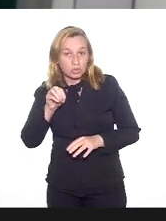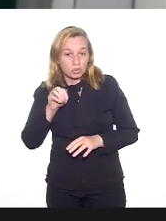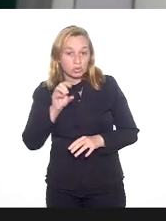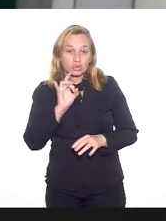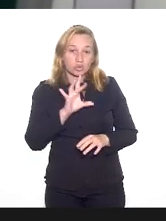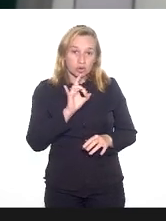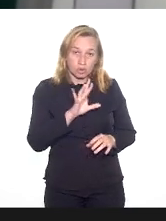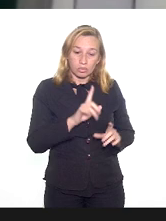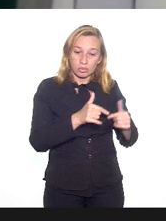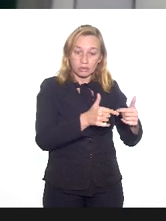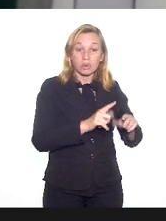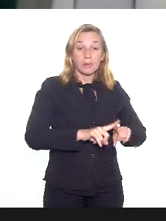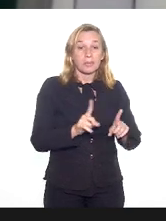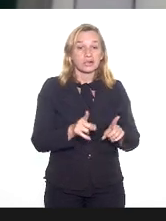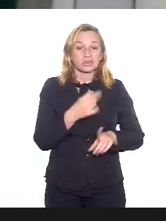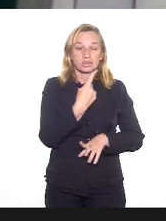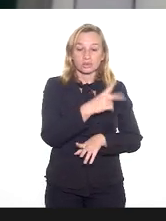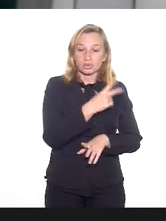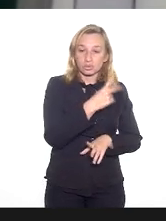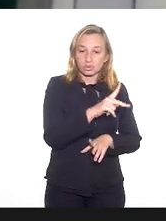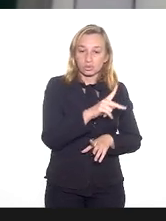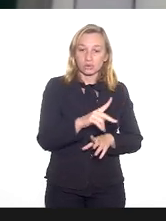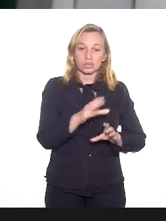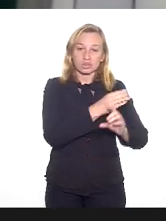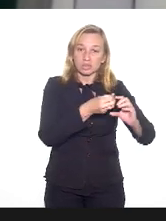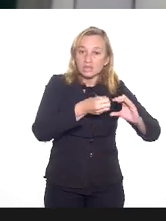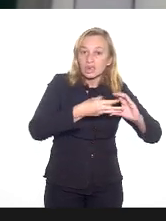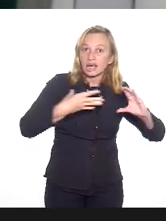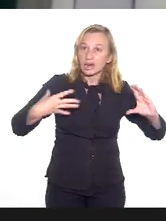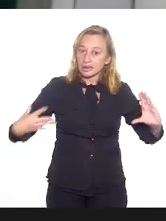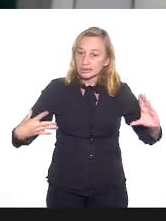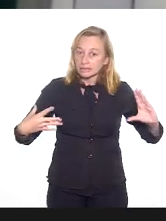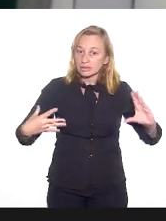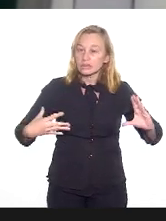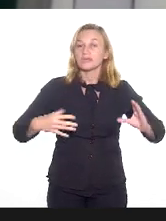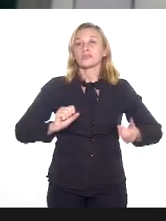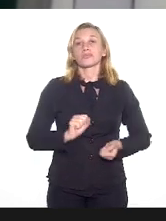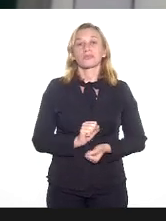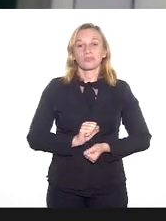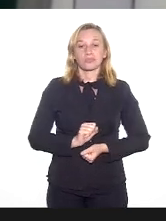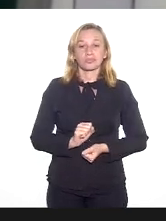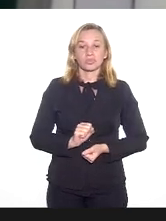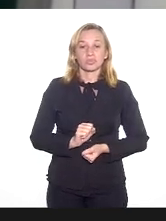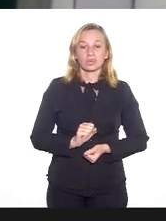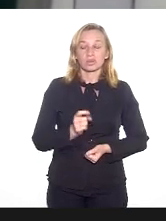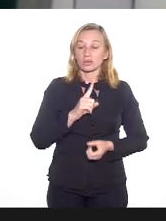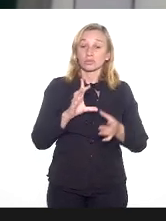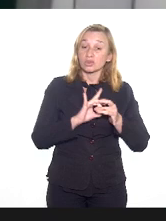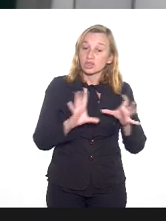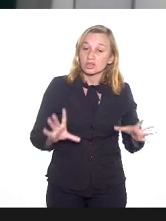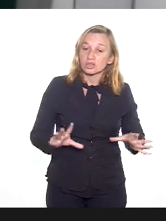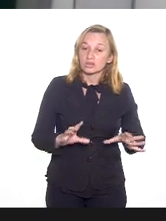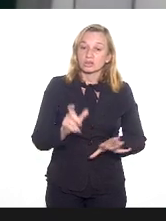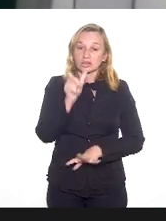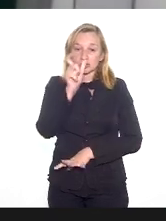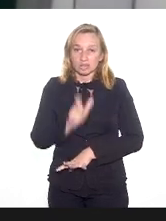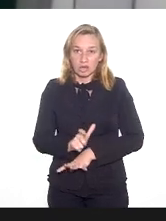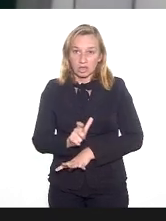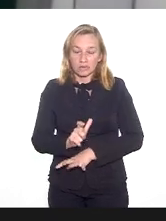verdade, pela sua natureza, pelas suas características, elas não deixam de ser